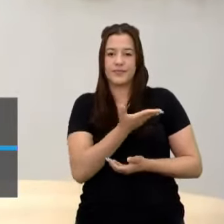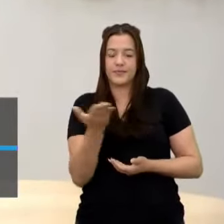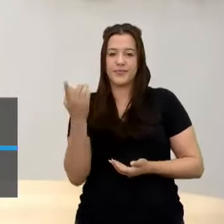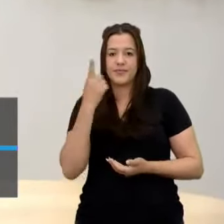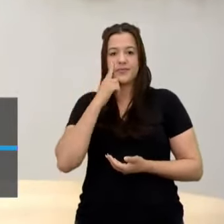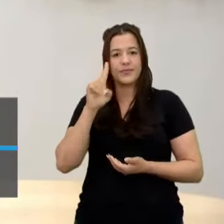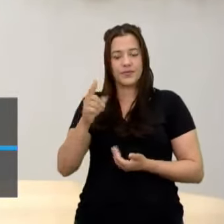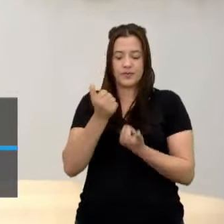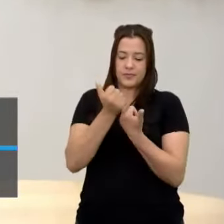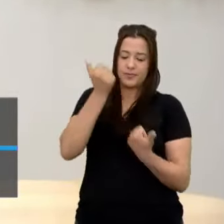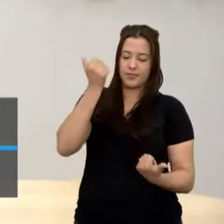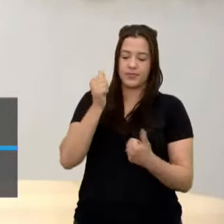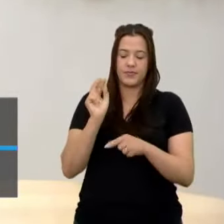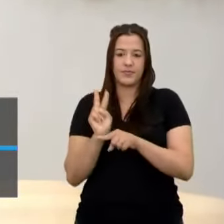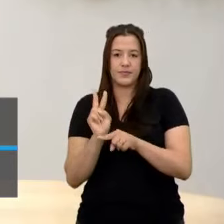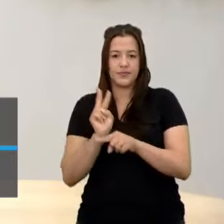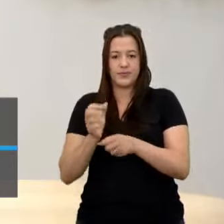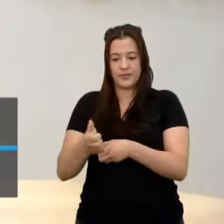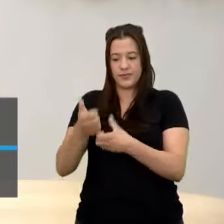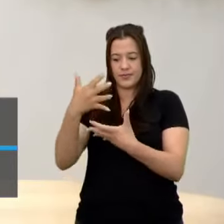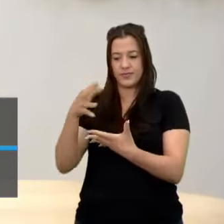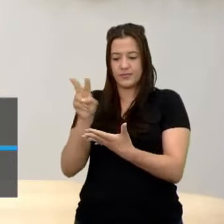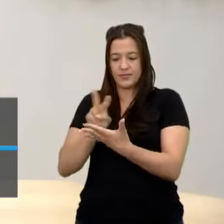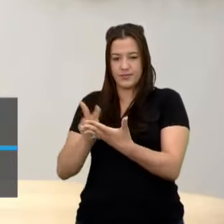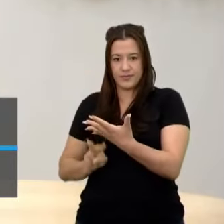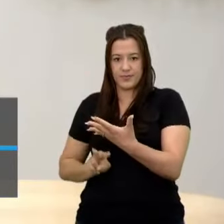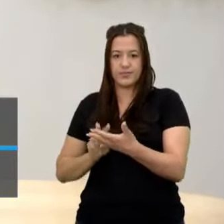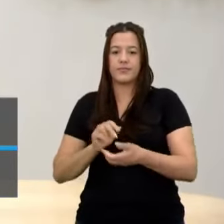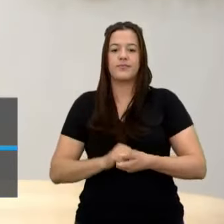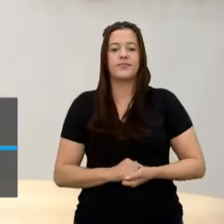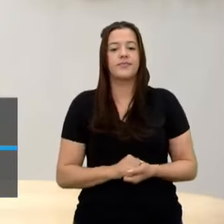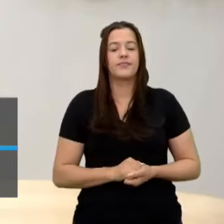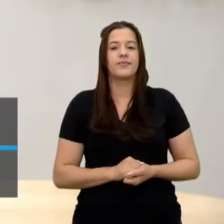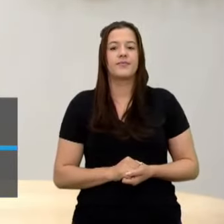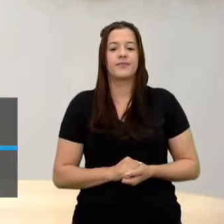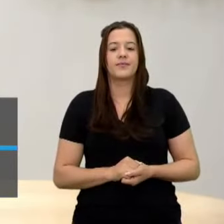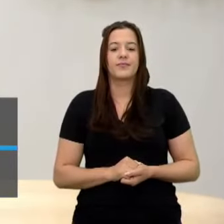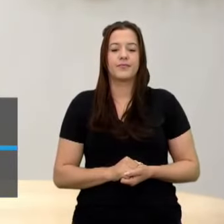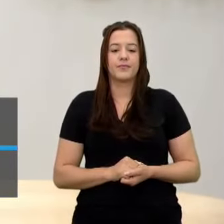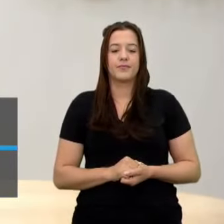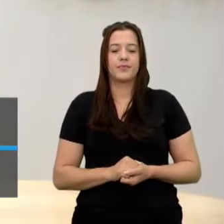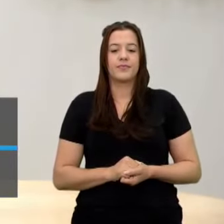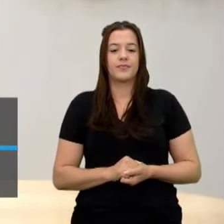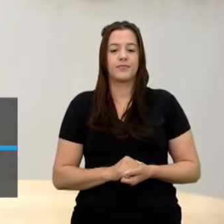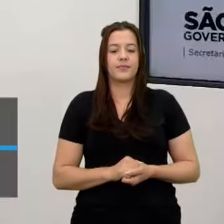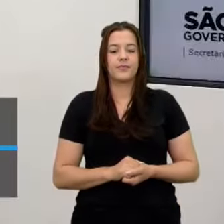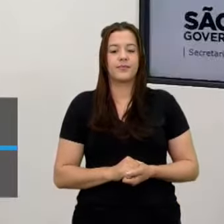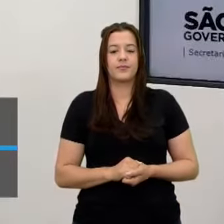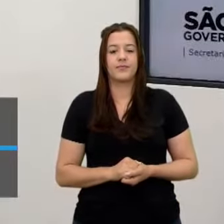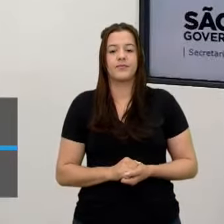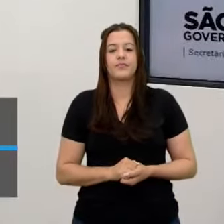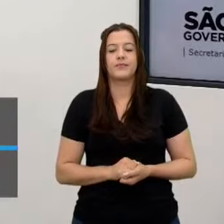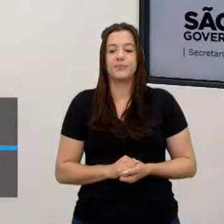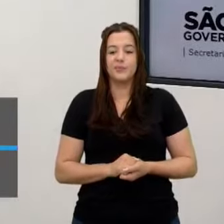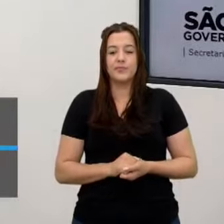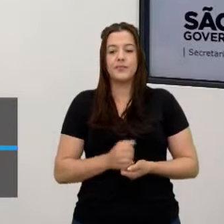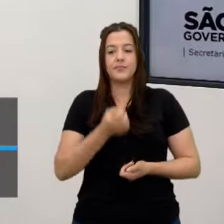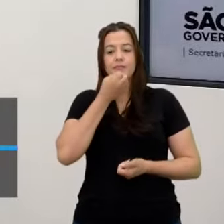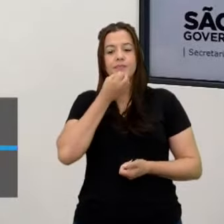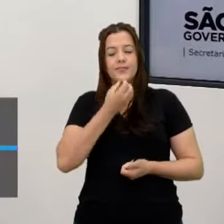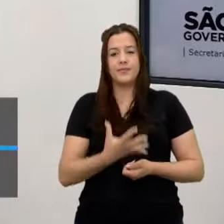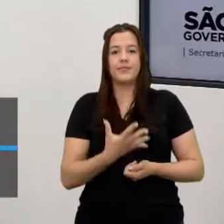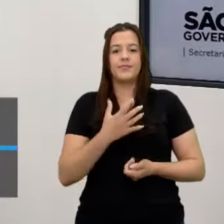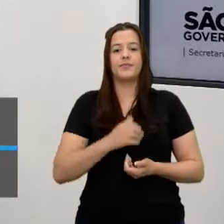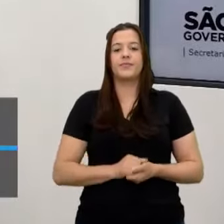moderator today, so everything you say in the chat, I'll tell João, so let's chat a lot. Yes, so take part in it,